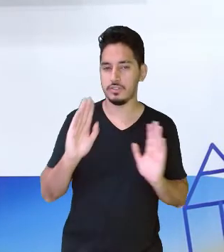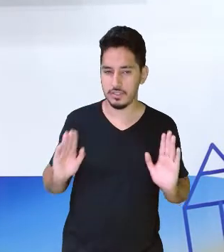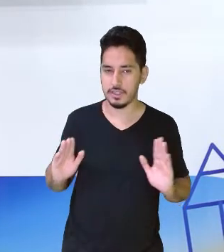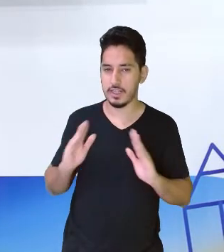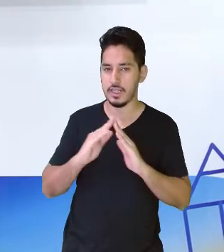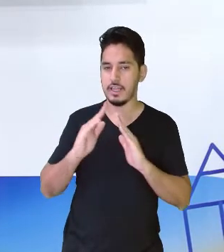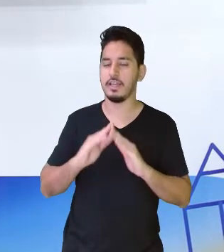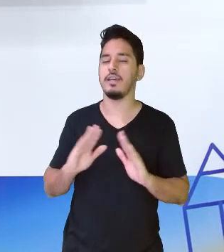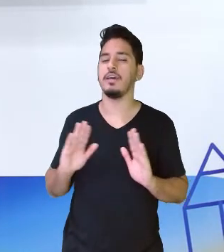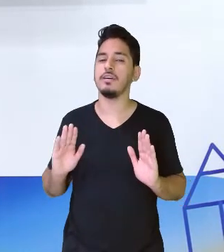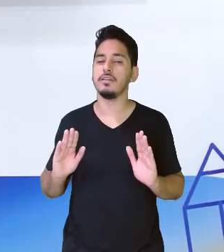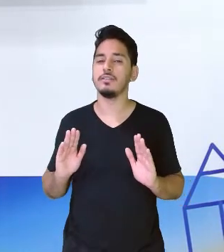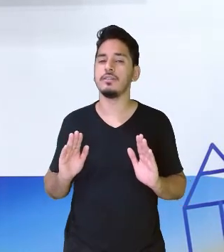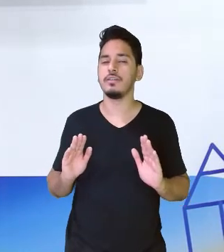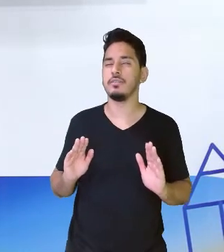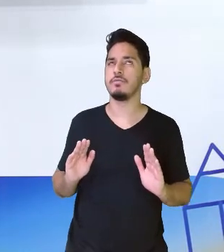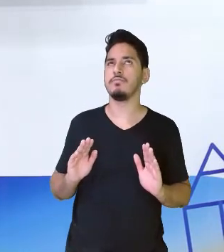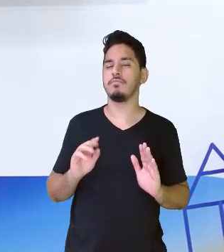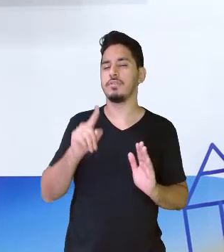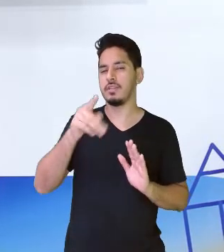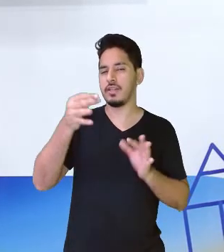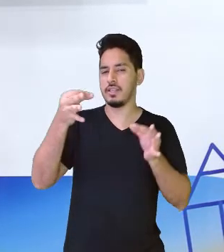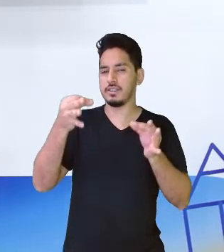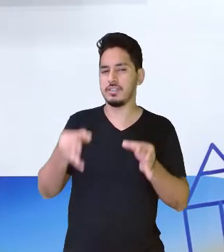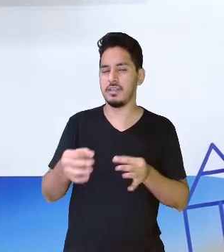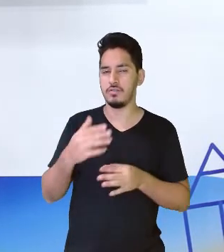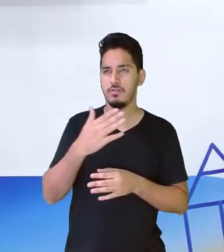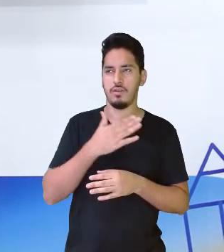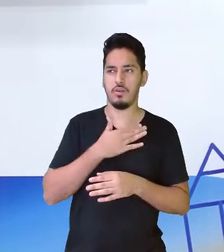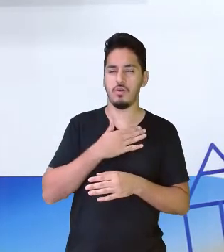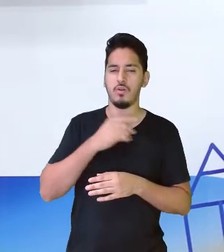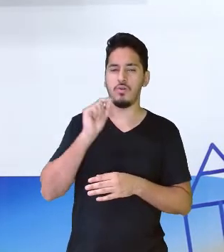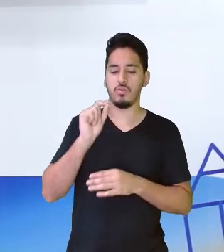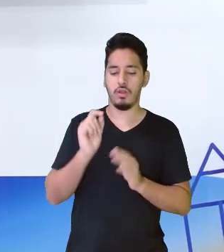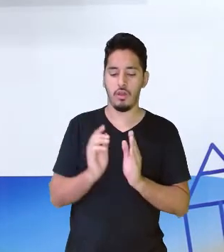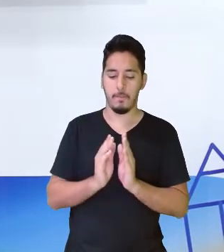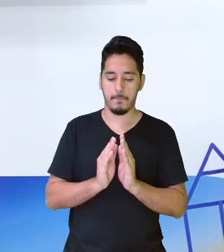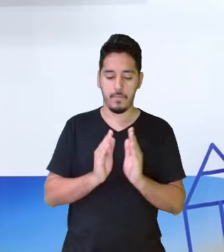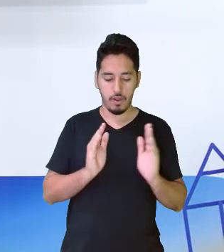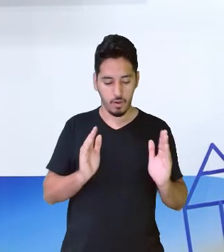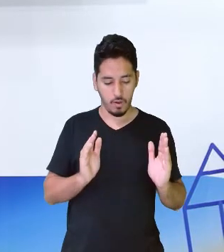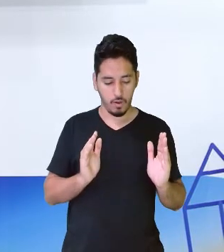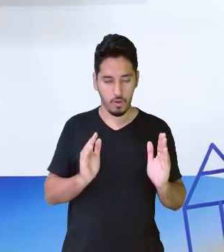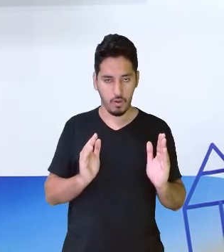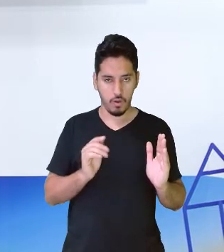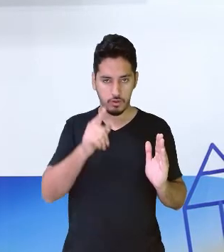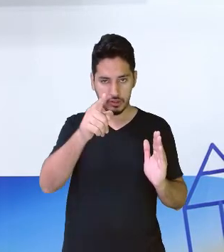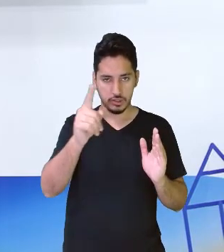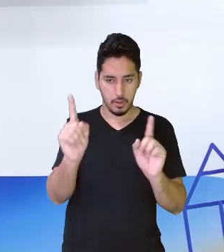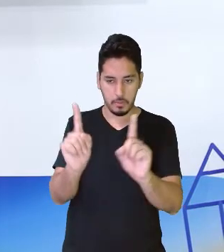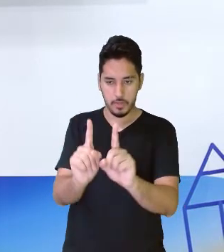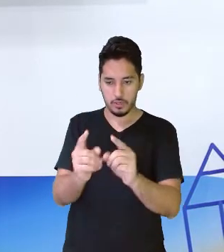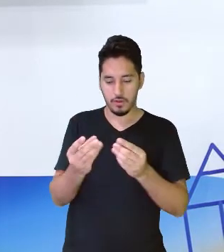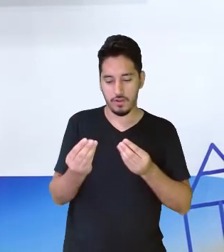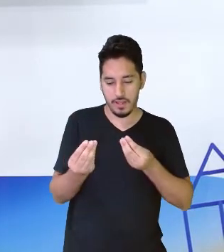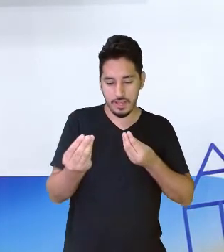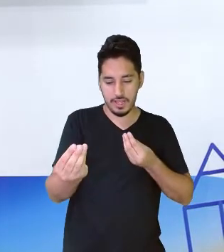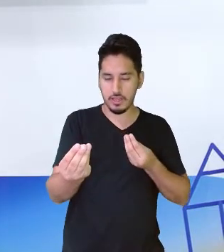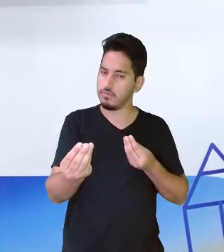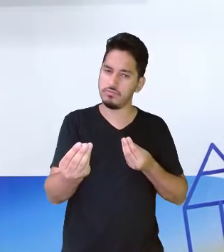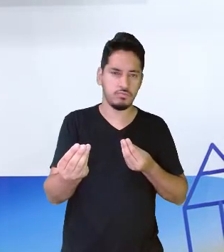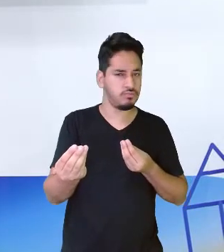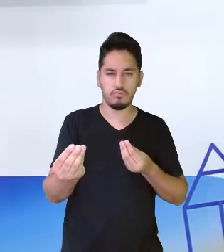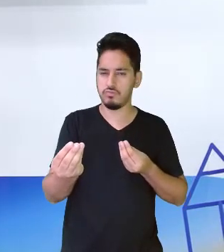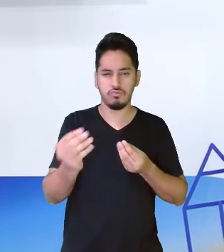em casa, seria justo eu ficar com a parte maior do que a sua? De